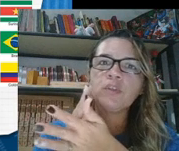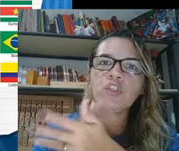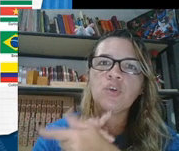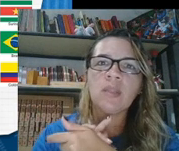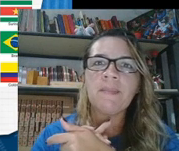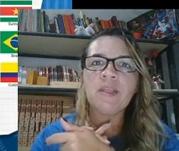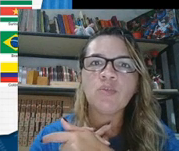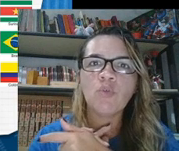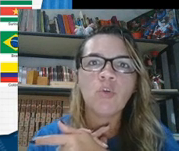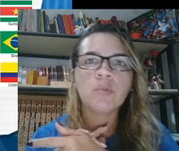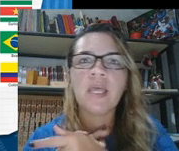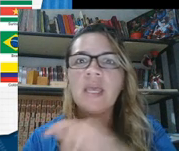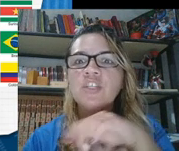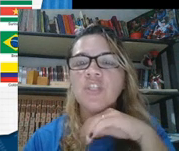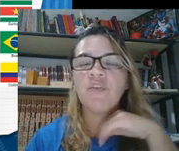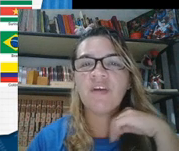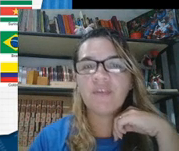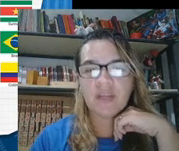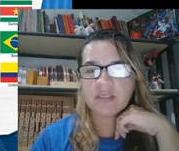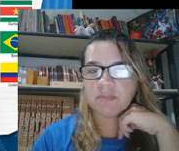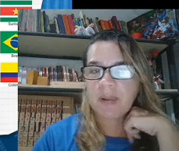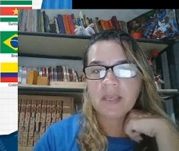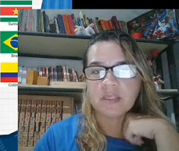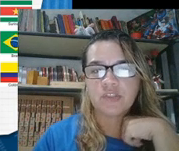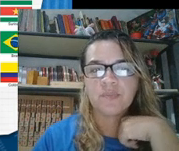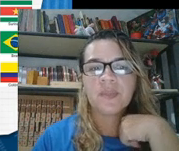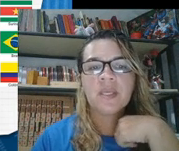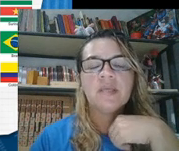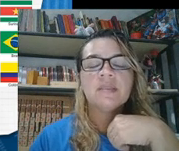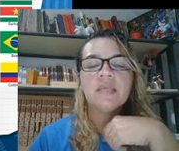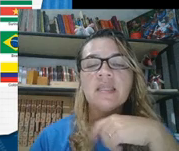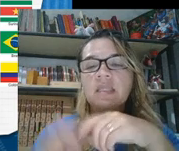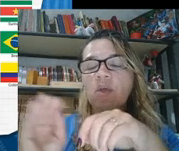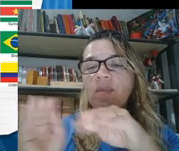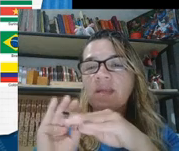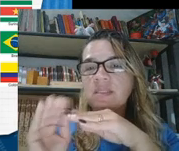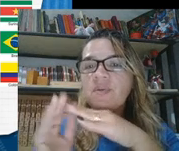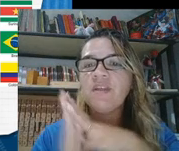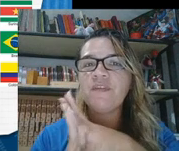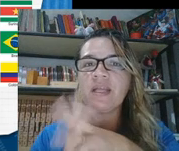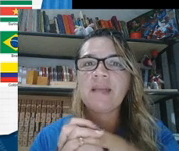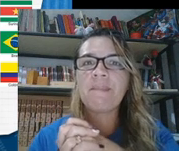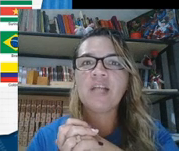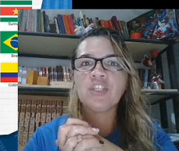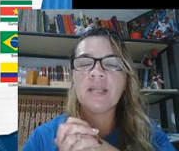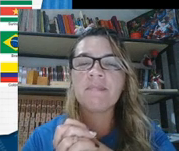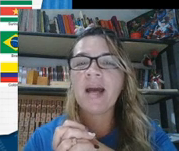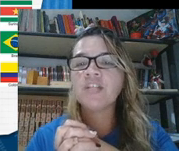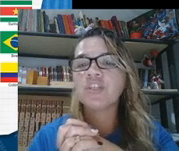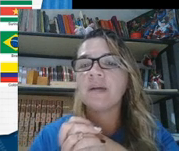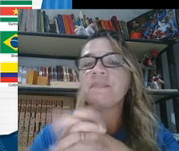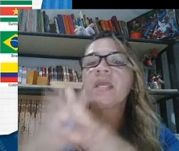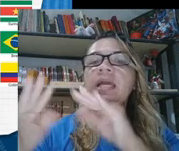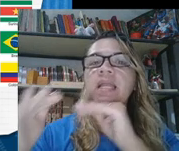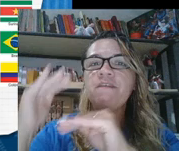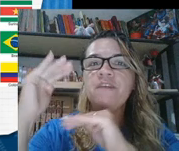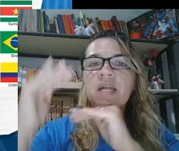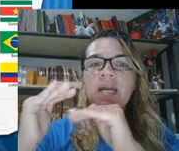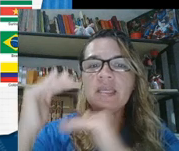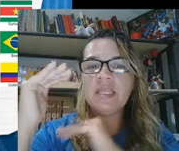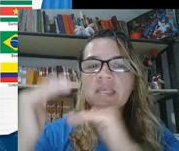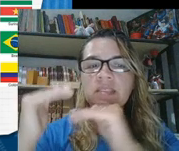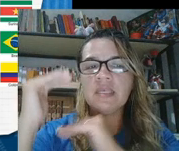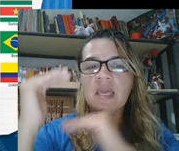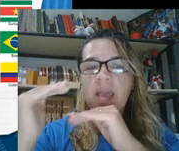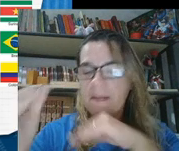Nosso posicionamento no globo terrestre não favorece para isso. Certo? Então, o Brasil, ele fica na parte climática, ele fica